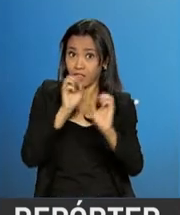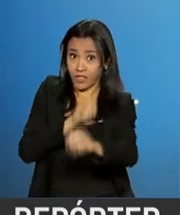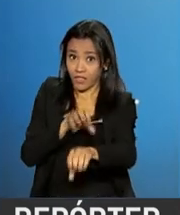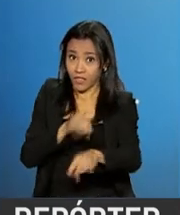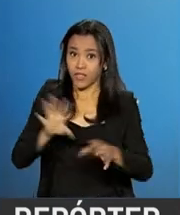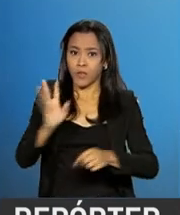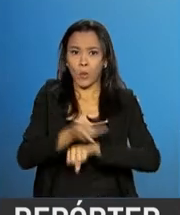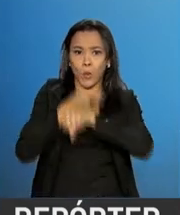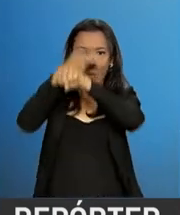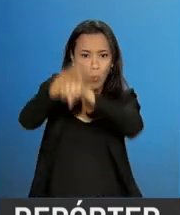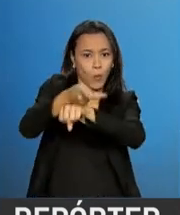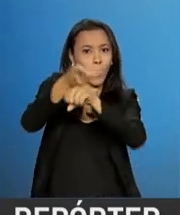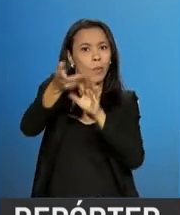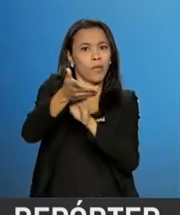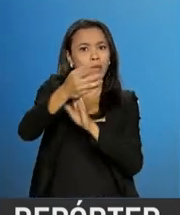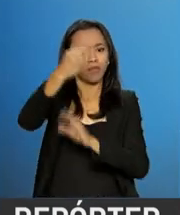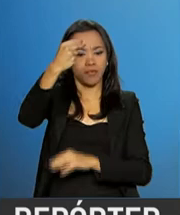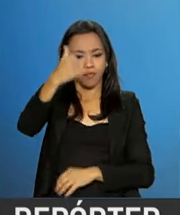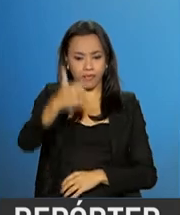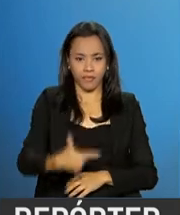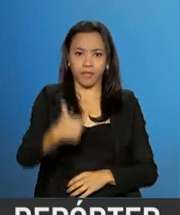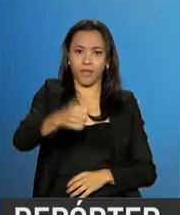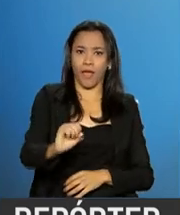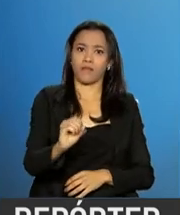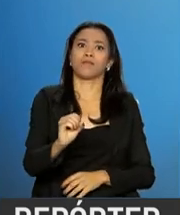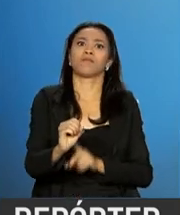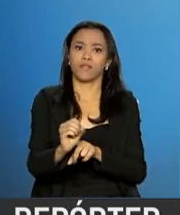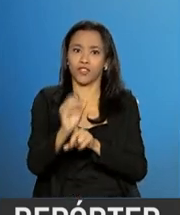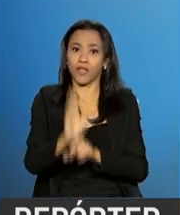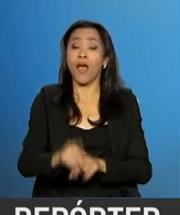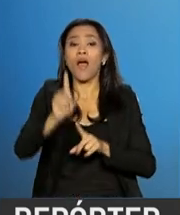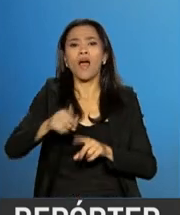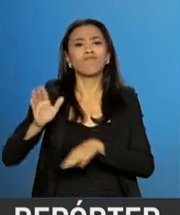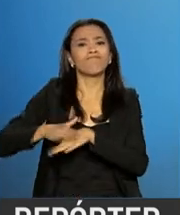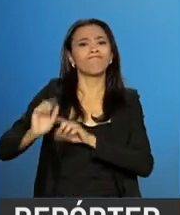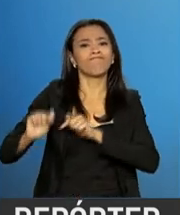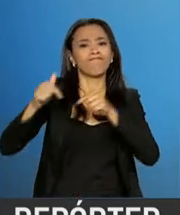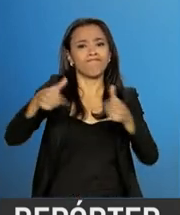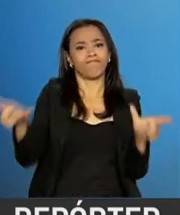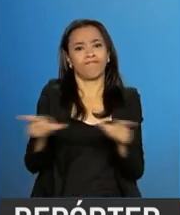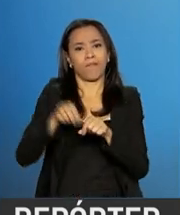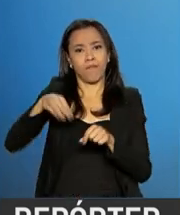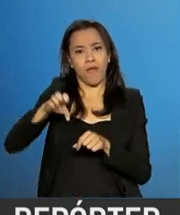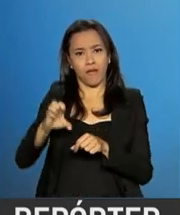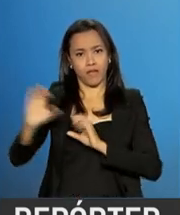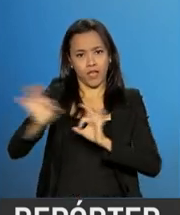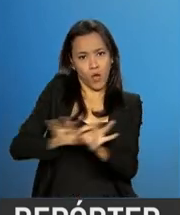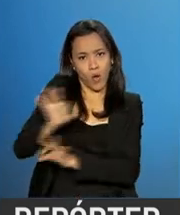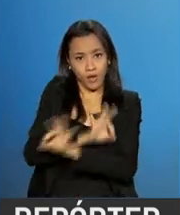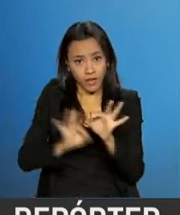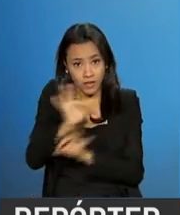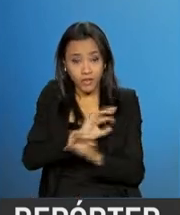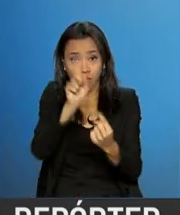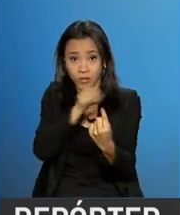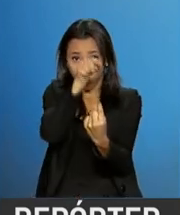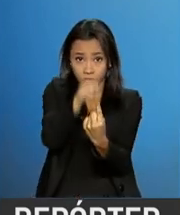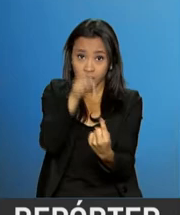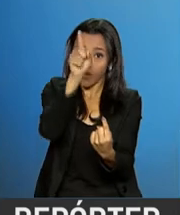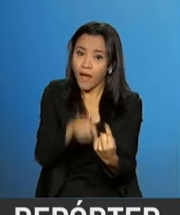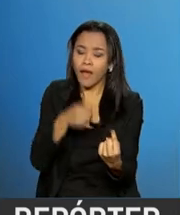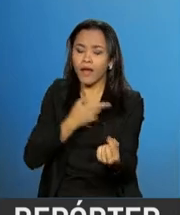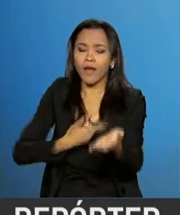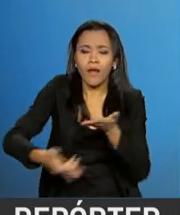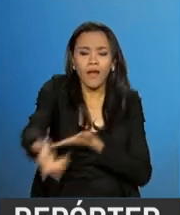prêmio que está na 10ª edição é uma iniciativa do ministério da educação e tem como objetivo compartilhar